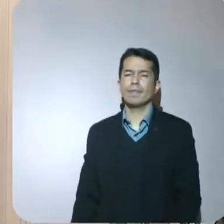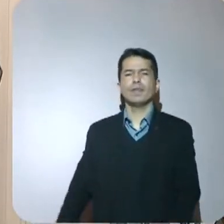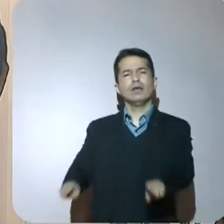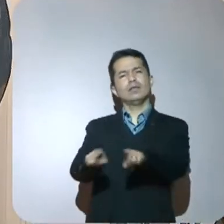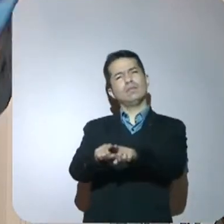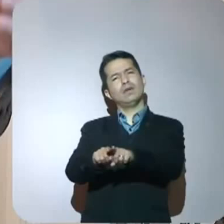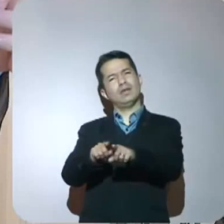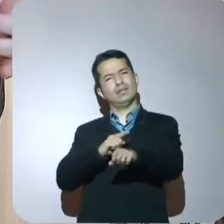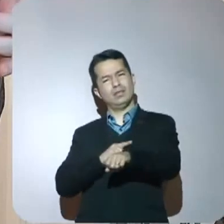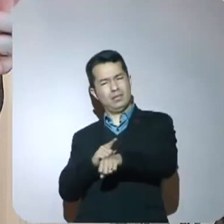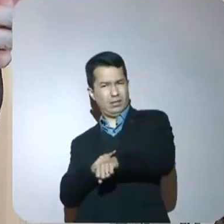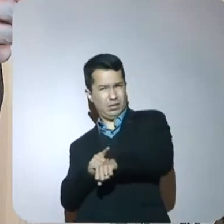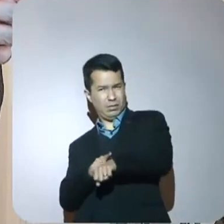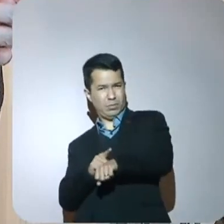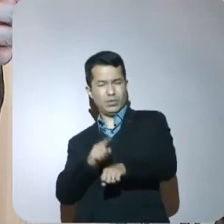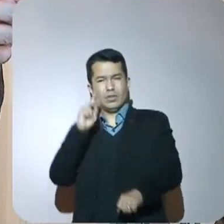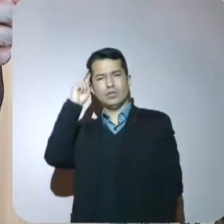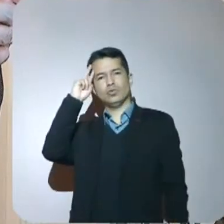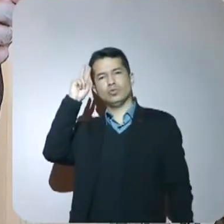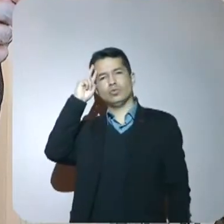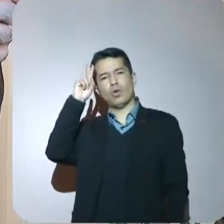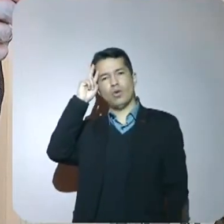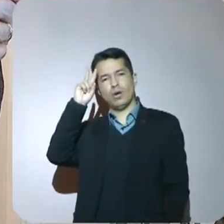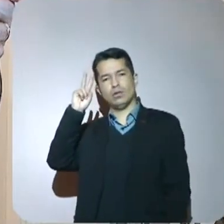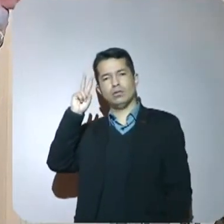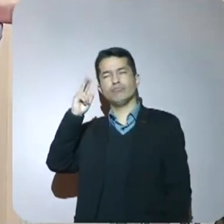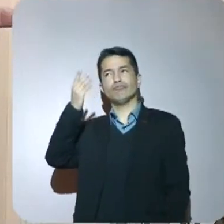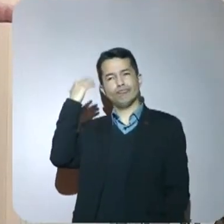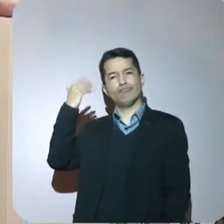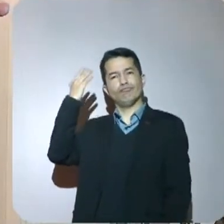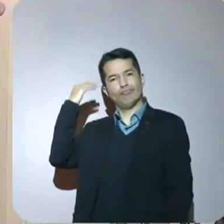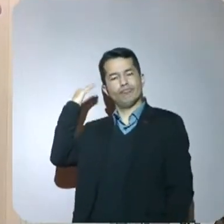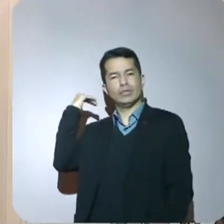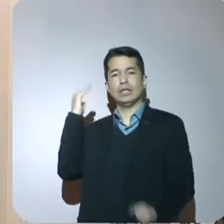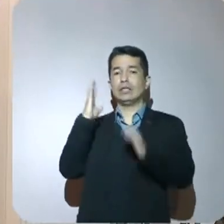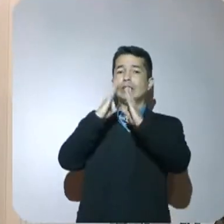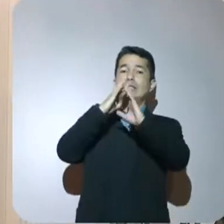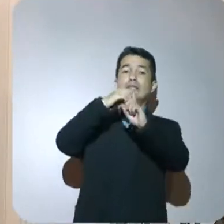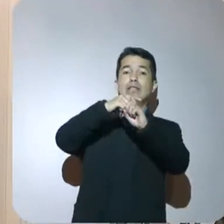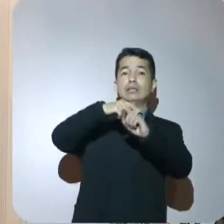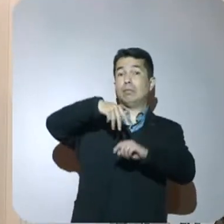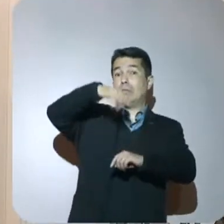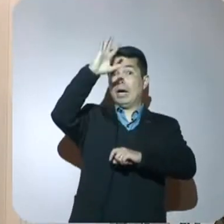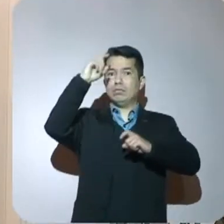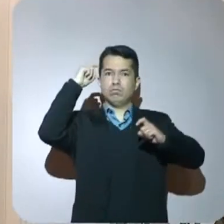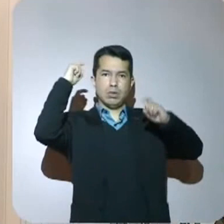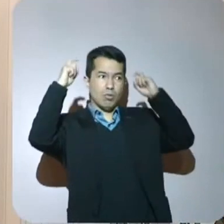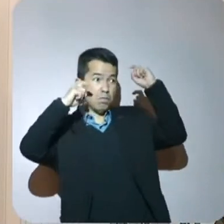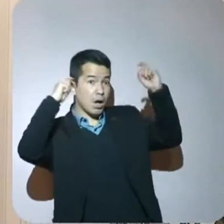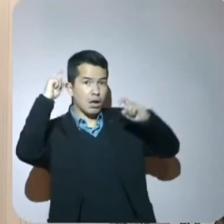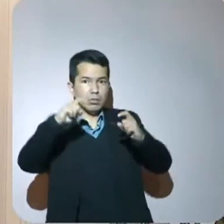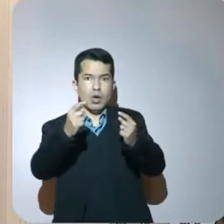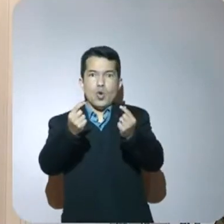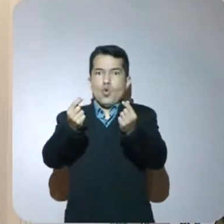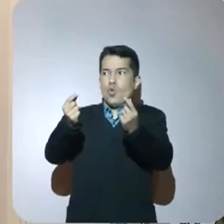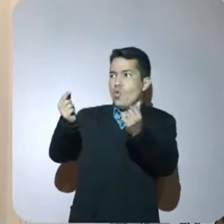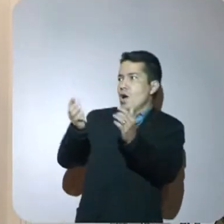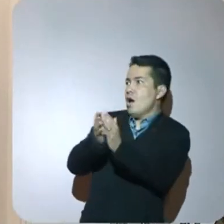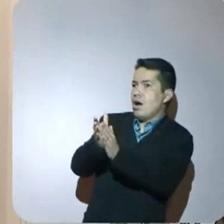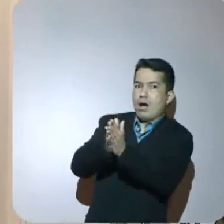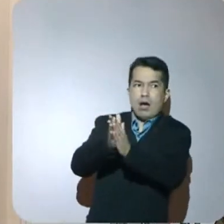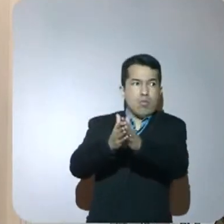foram mais importantes na vida da igreja do que a própria missão de fazer Jesus conhecido entre todos